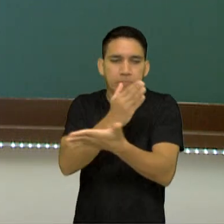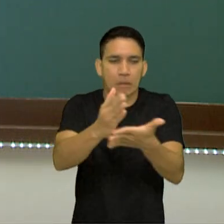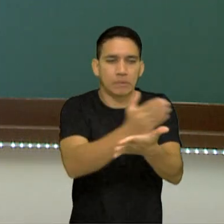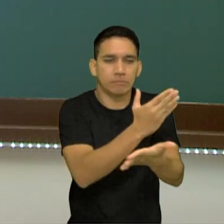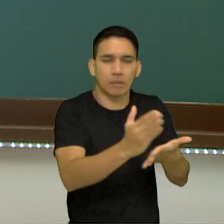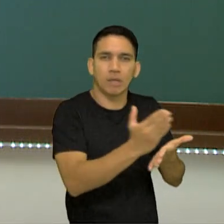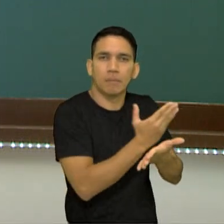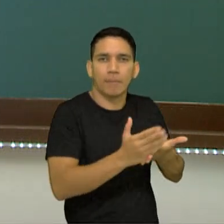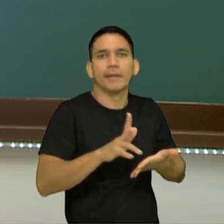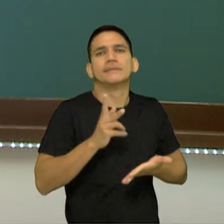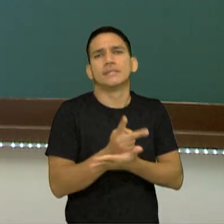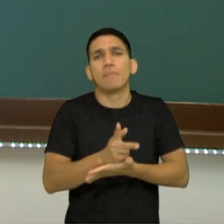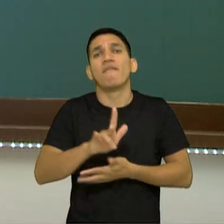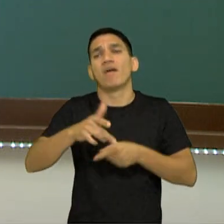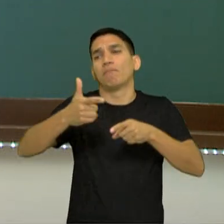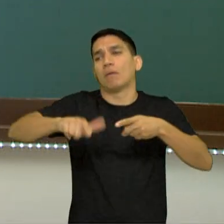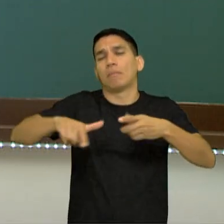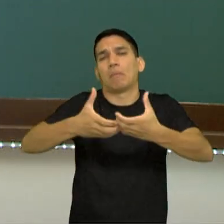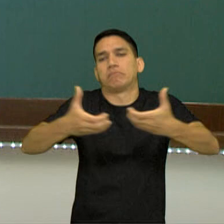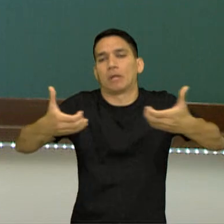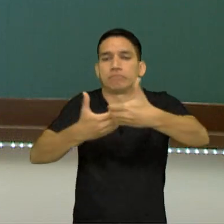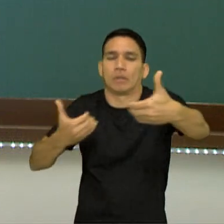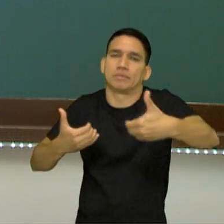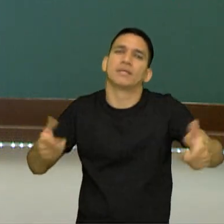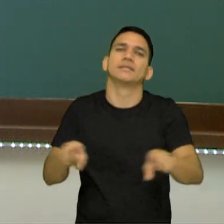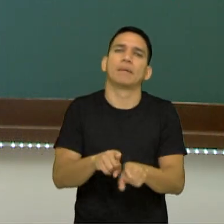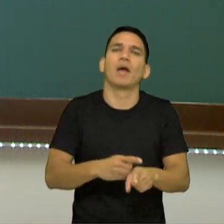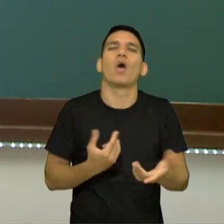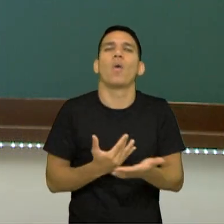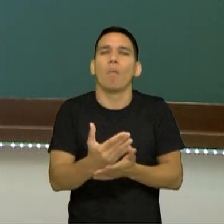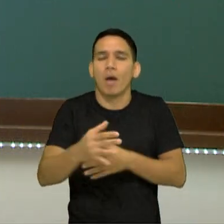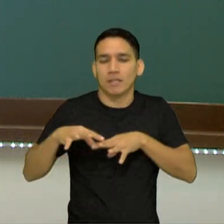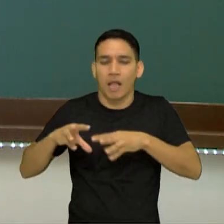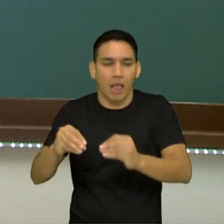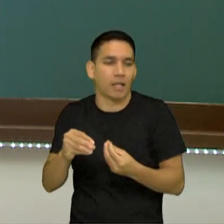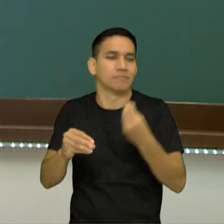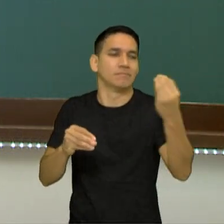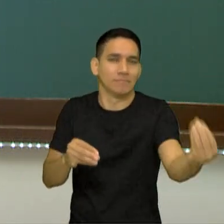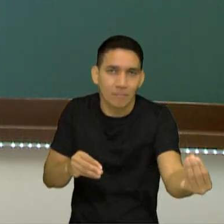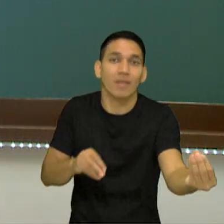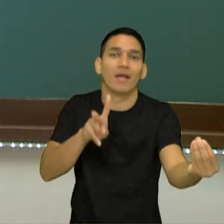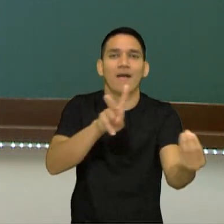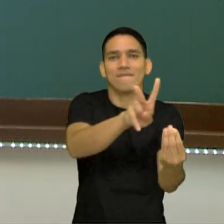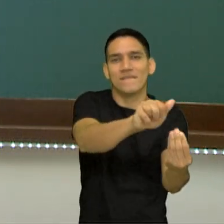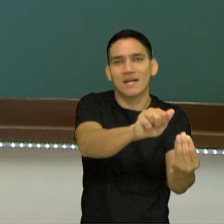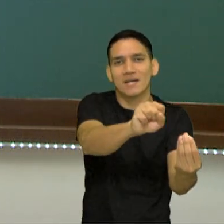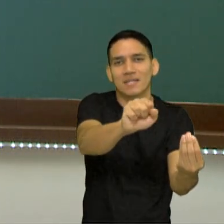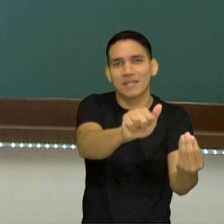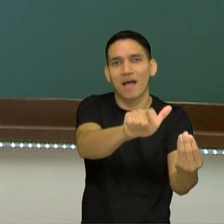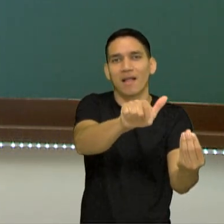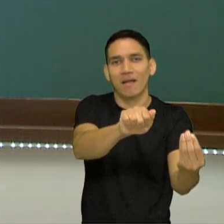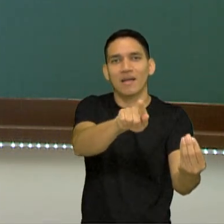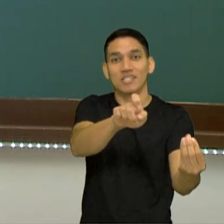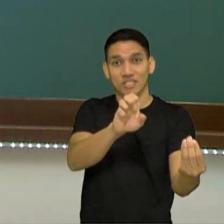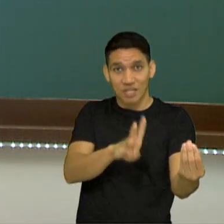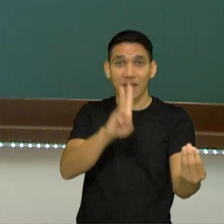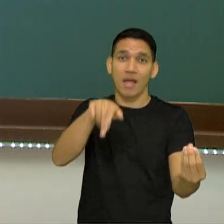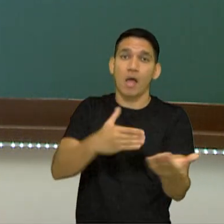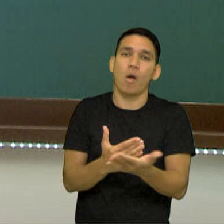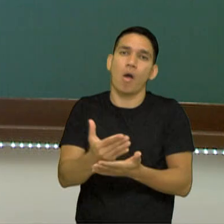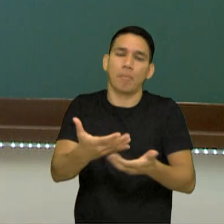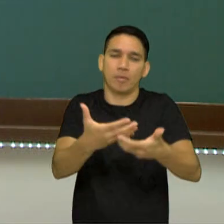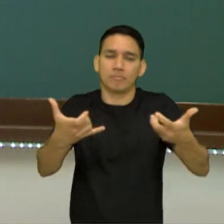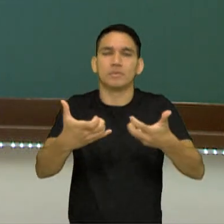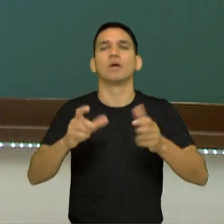divisão, a vassalagem também, chegando então a essa estratificação da sociedade